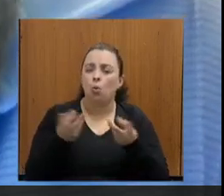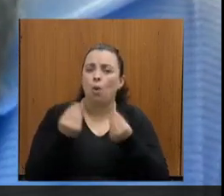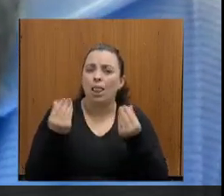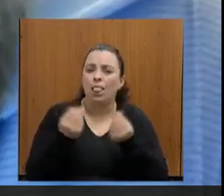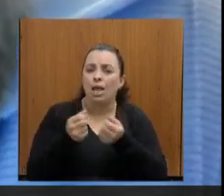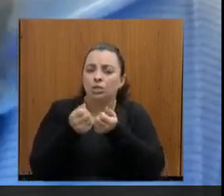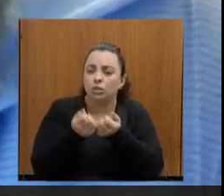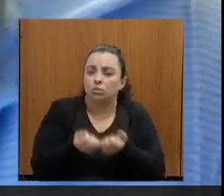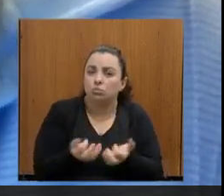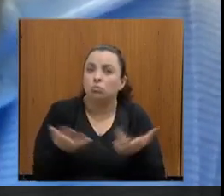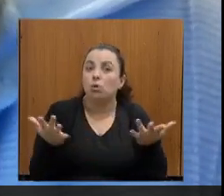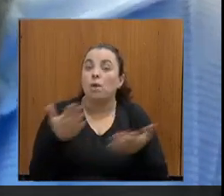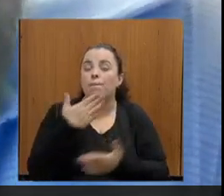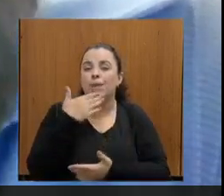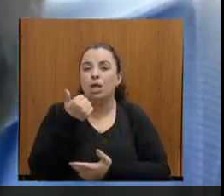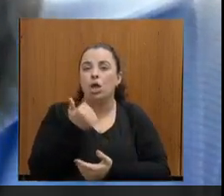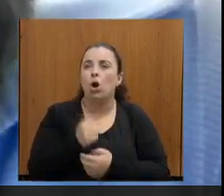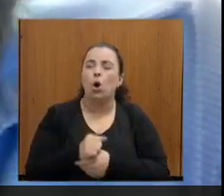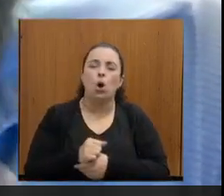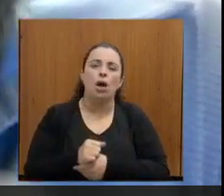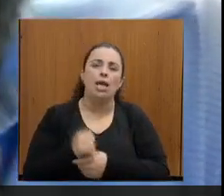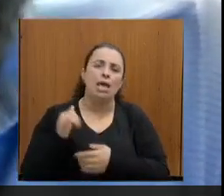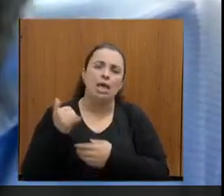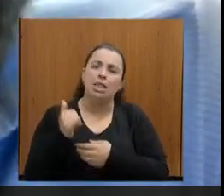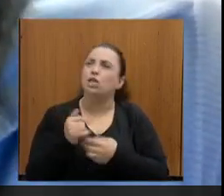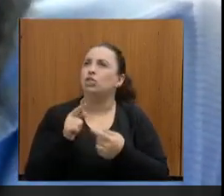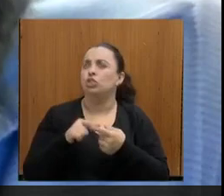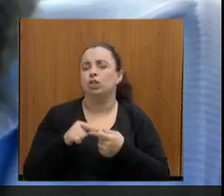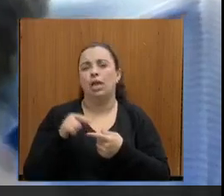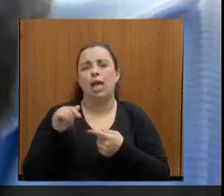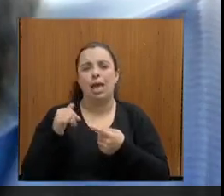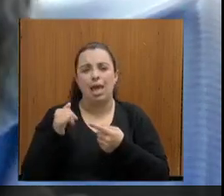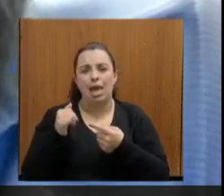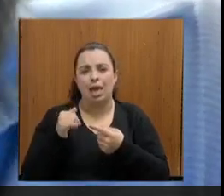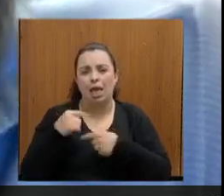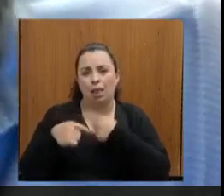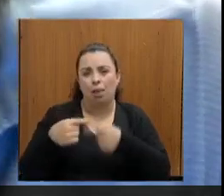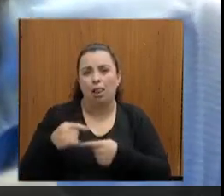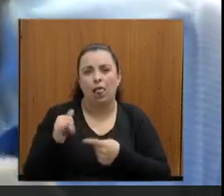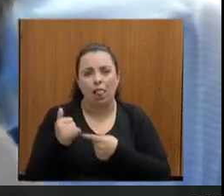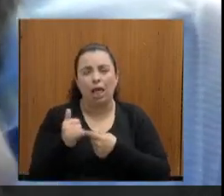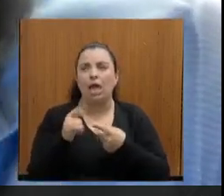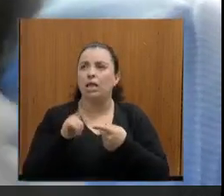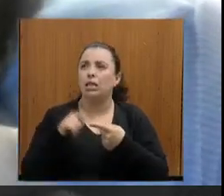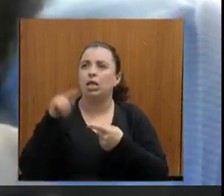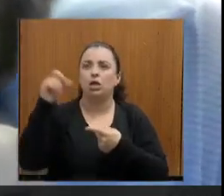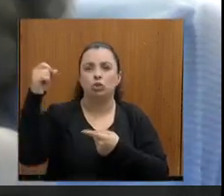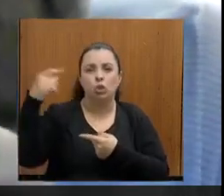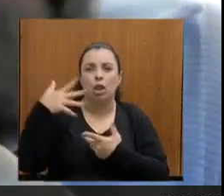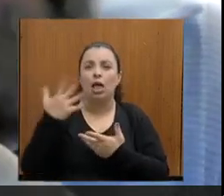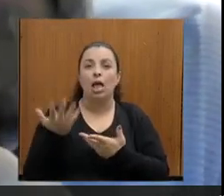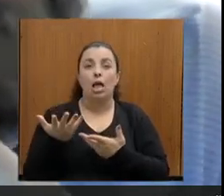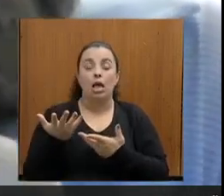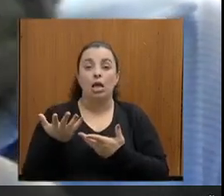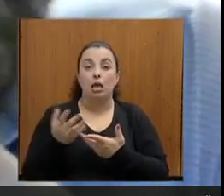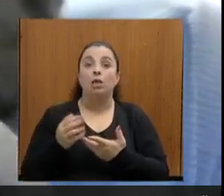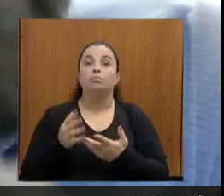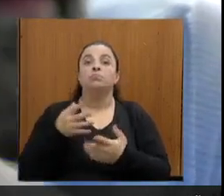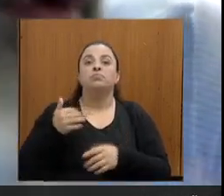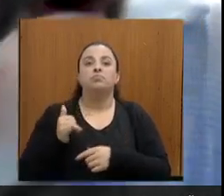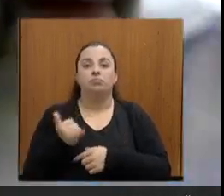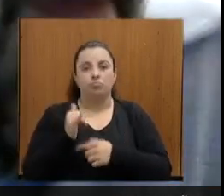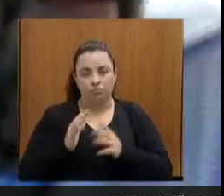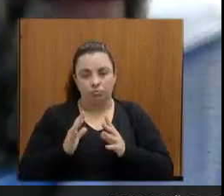ela é solar energia e preserva o meio ambiente e eu tenho certeza presente que